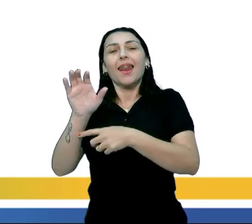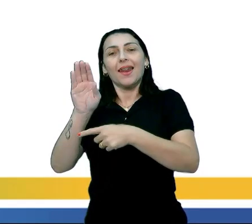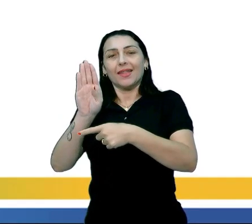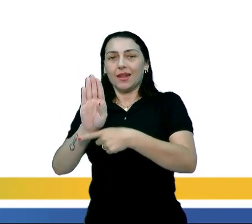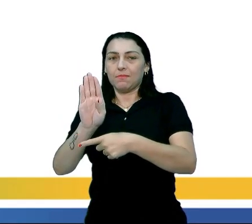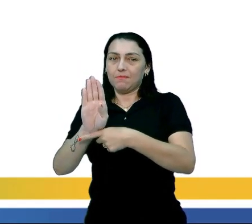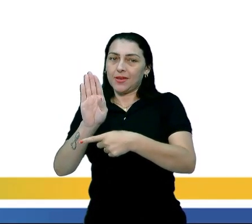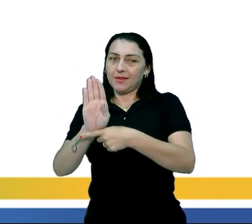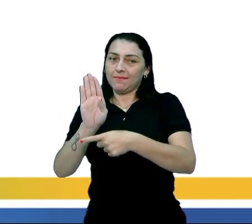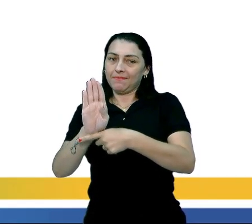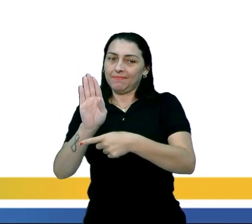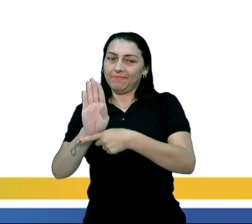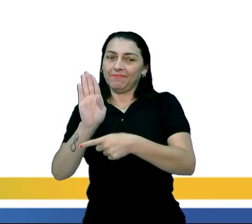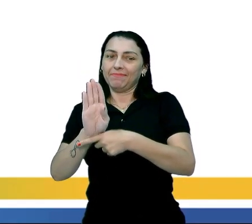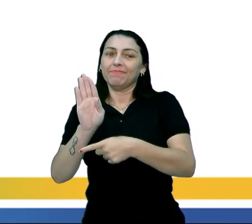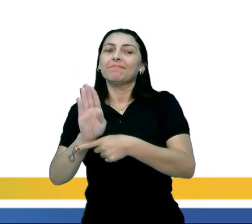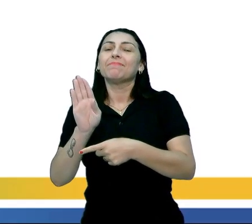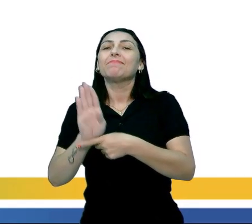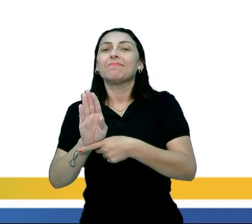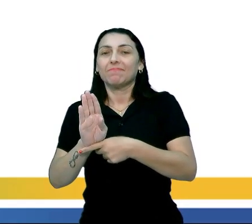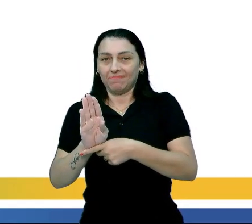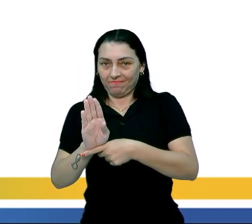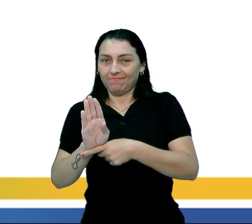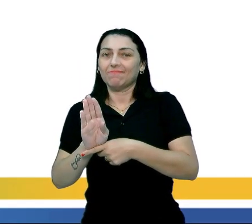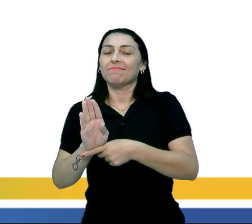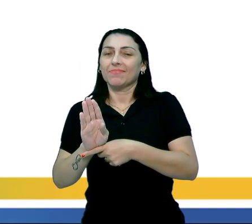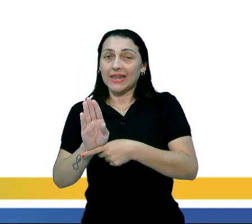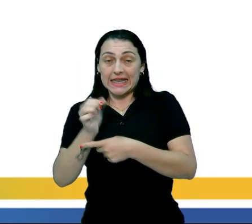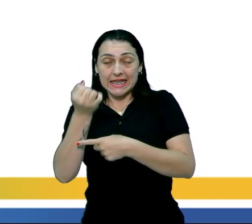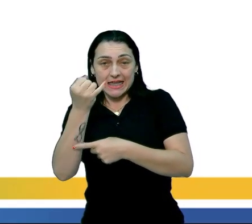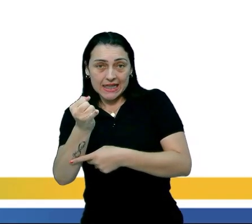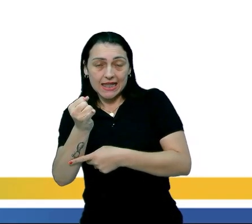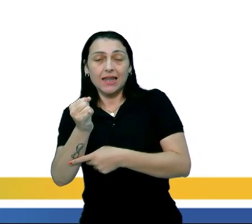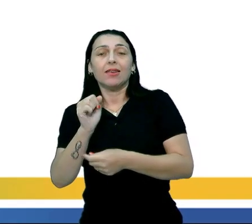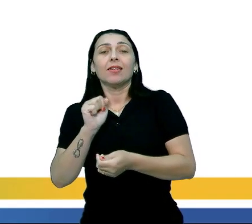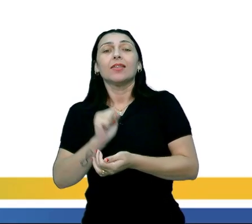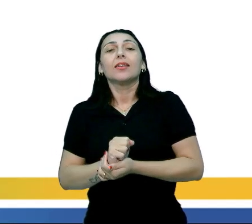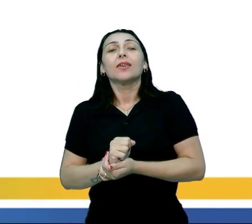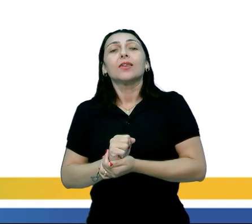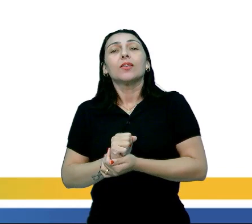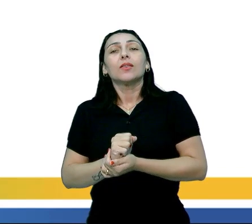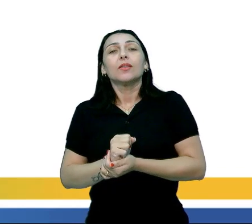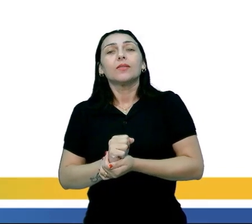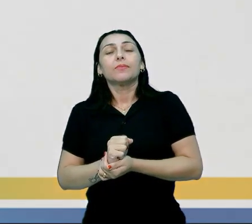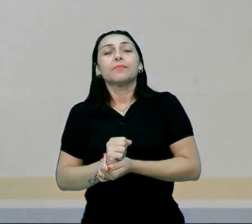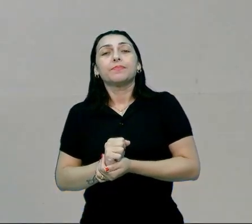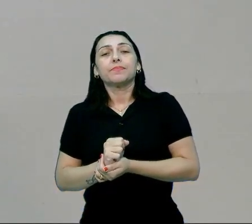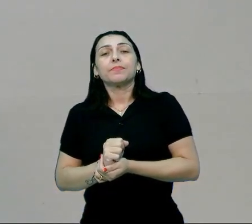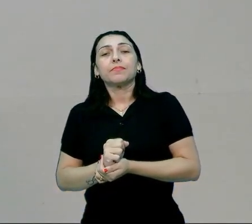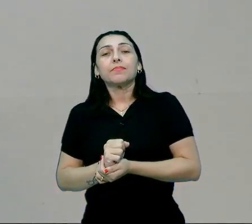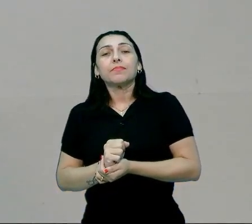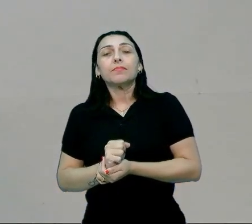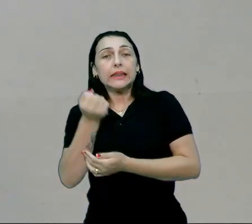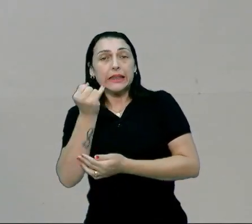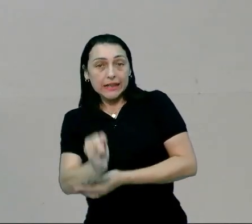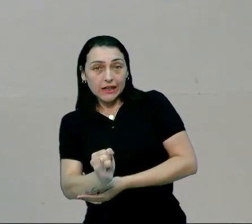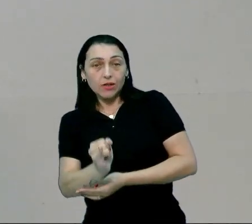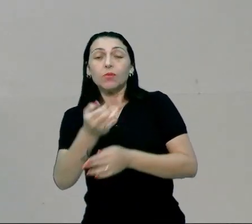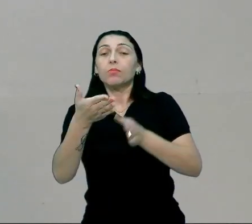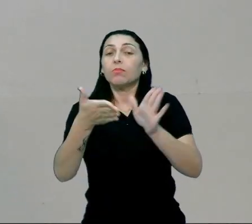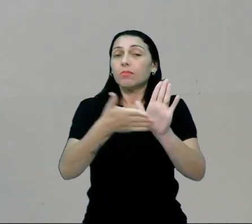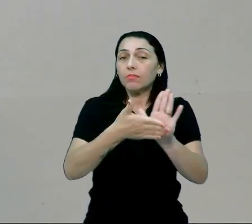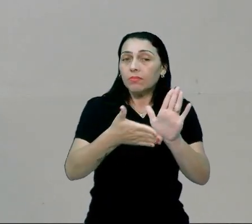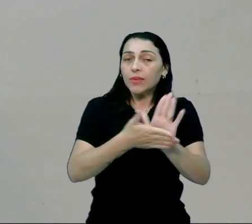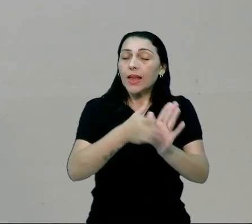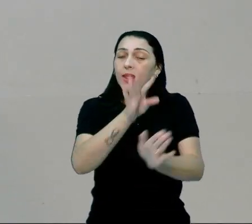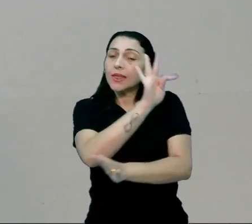Avançar, progressão. Opa, progressão da equipe. Se eu estou com fundamento, cadê eu? Fundamento é